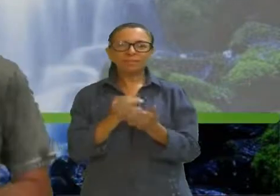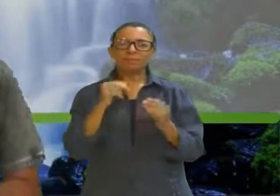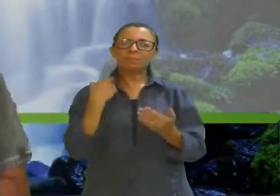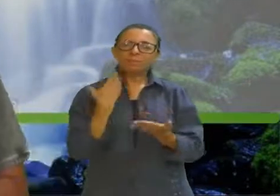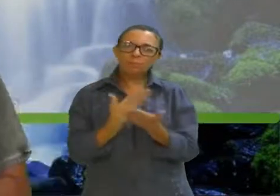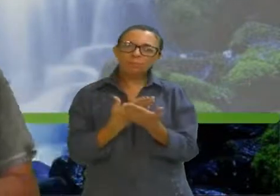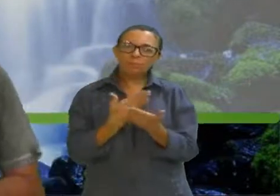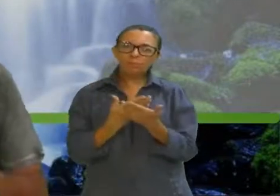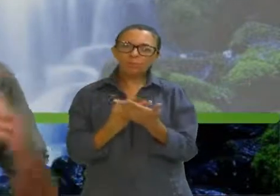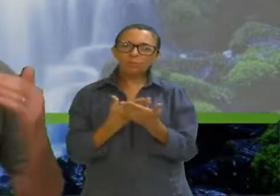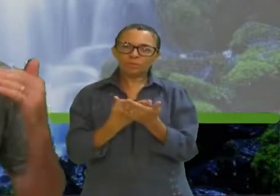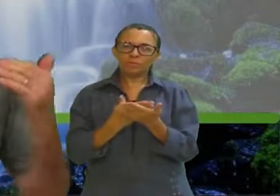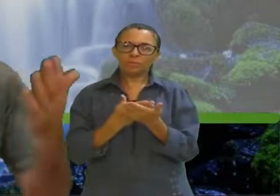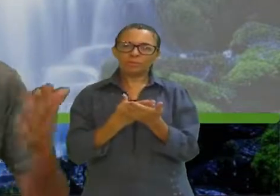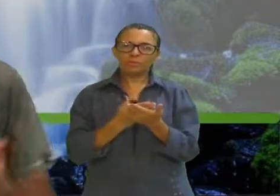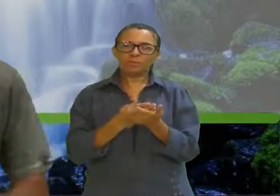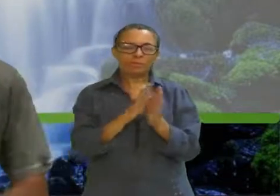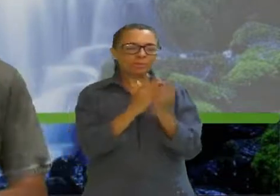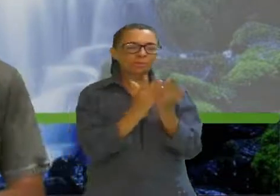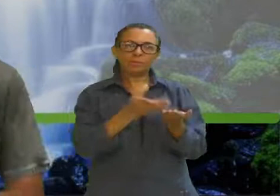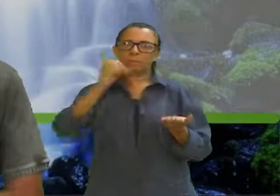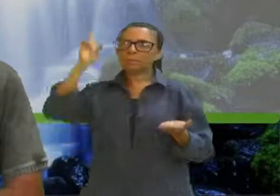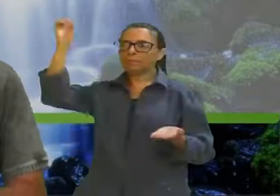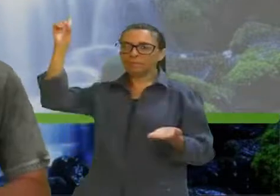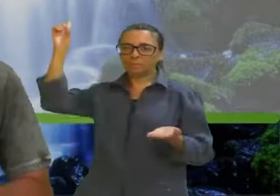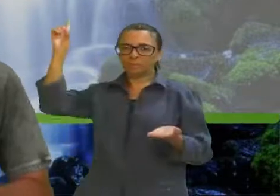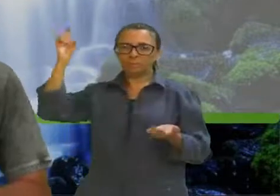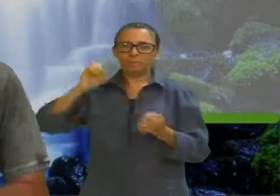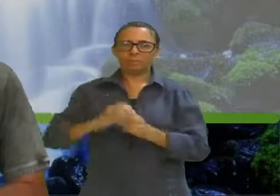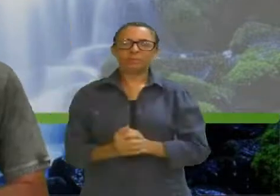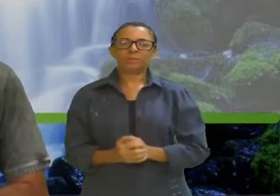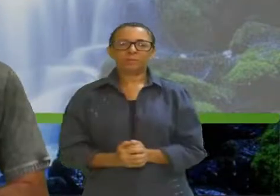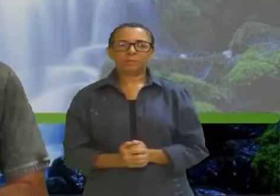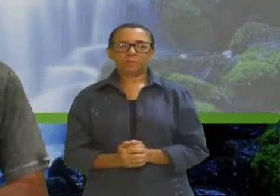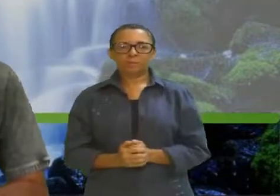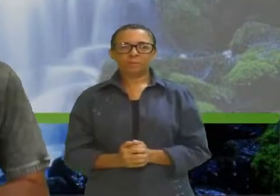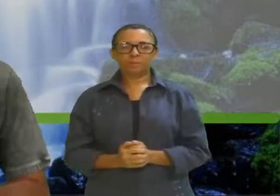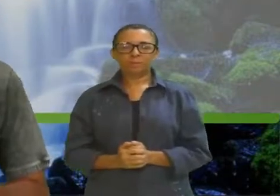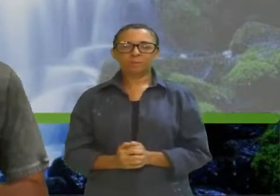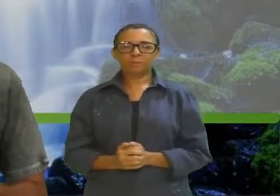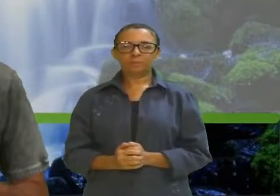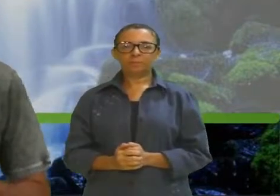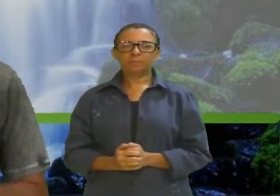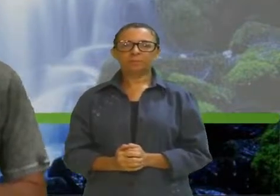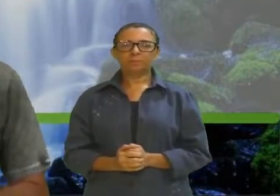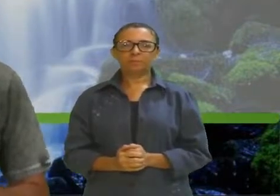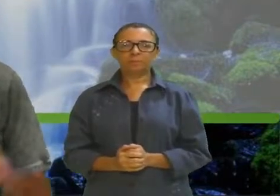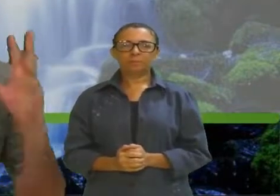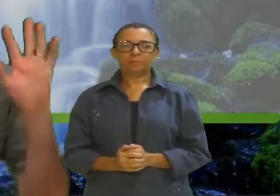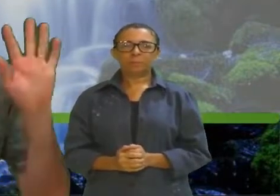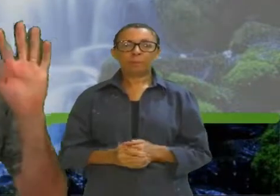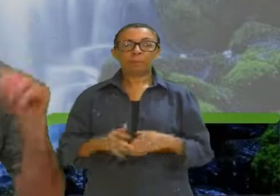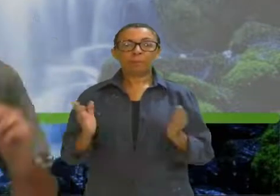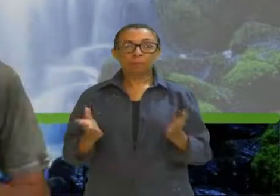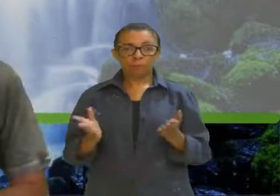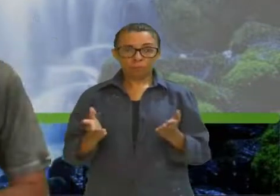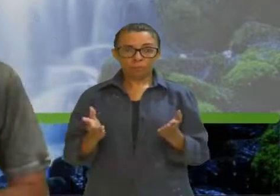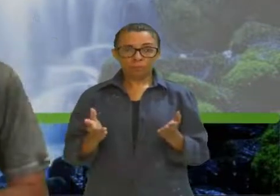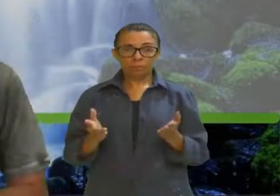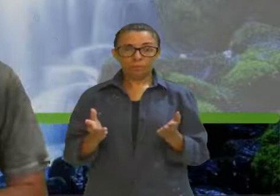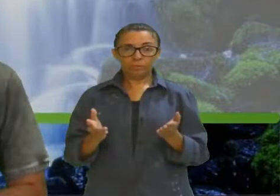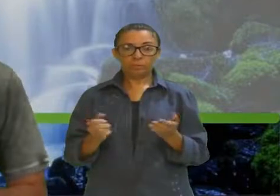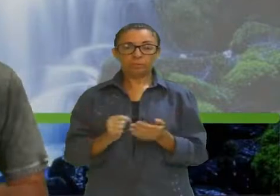aqui para nós compartilharmos algo da palavra do Senhor. Hoje a nossa lição de número 40,